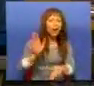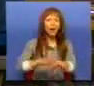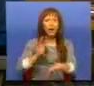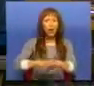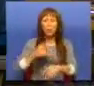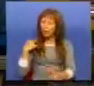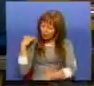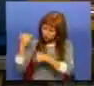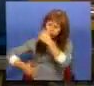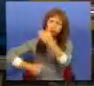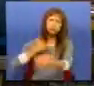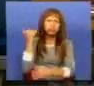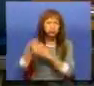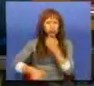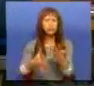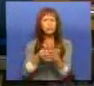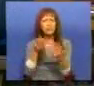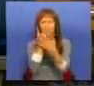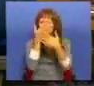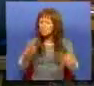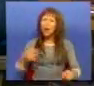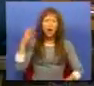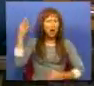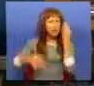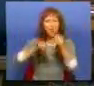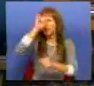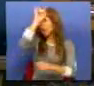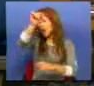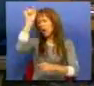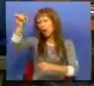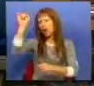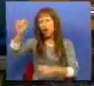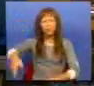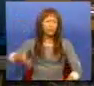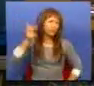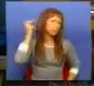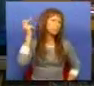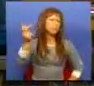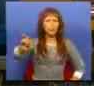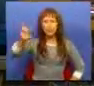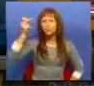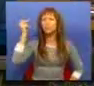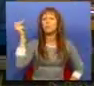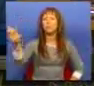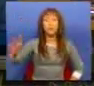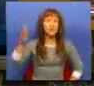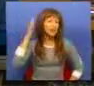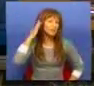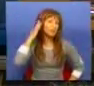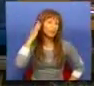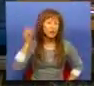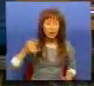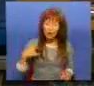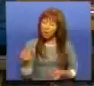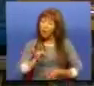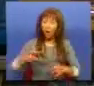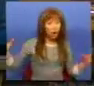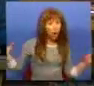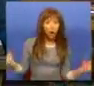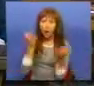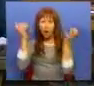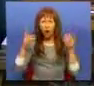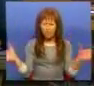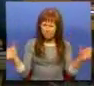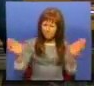hoje arrasta a maioria dos divórcios pelos tribunais durante longos anos, nos quais se conflitualiza